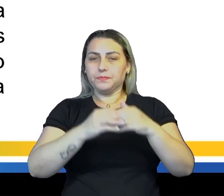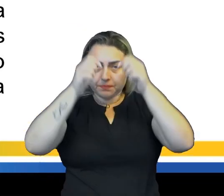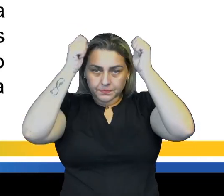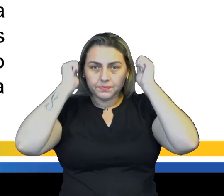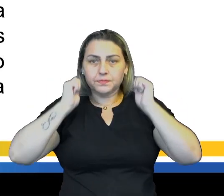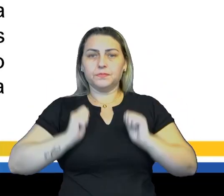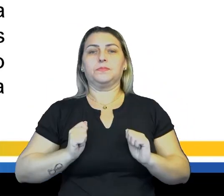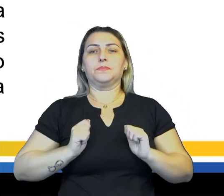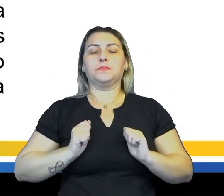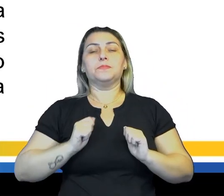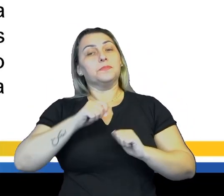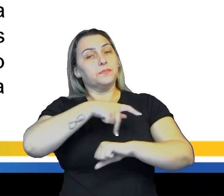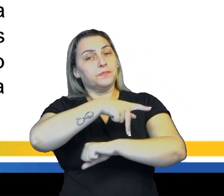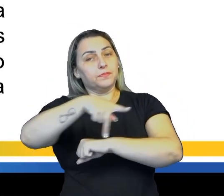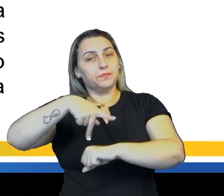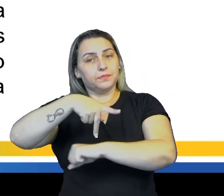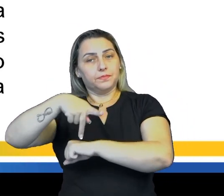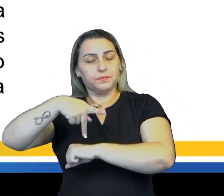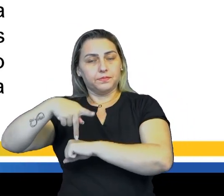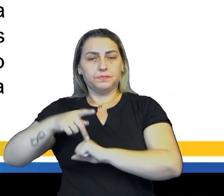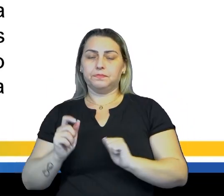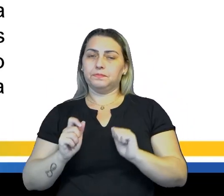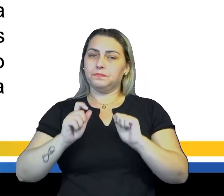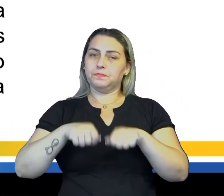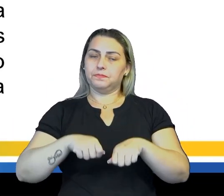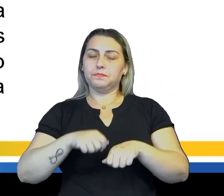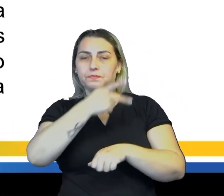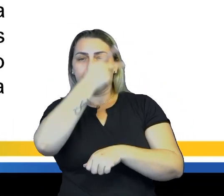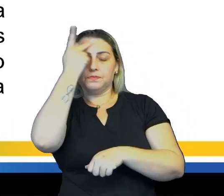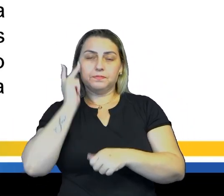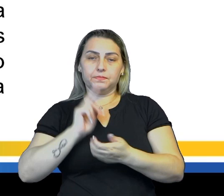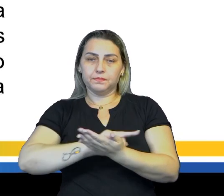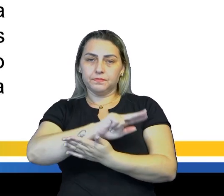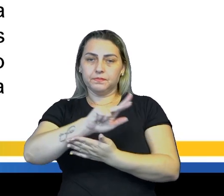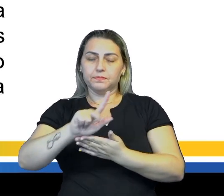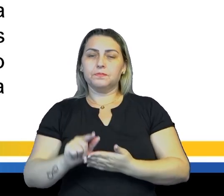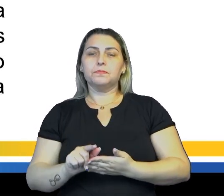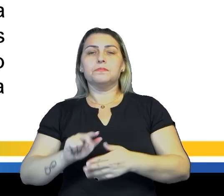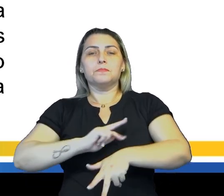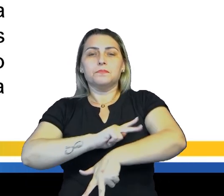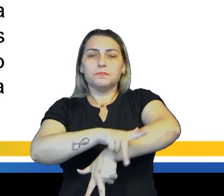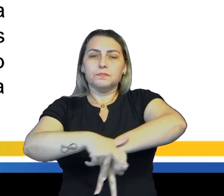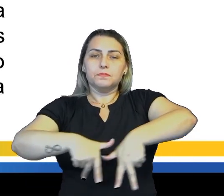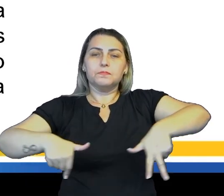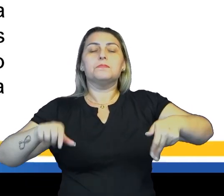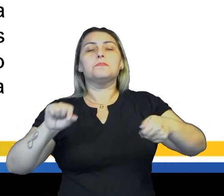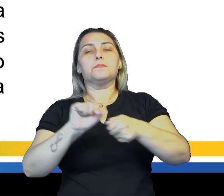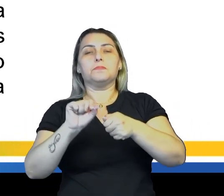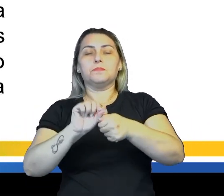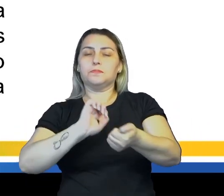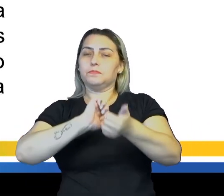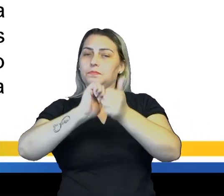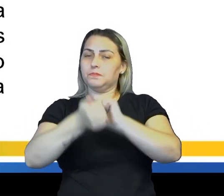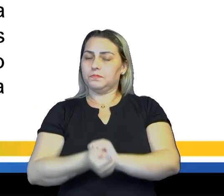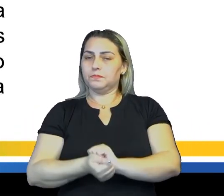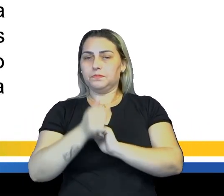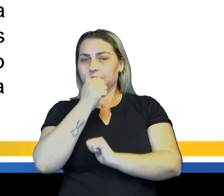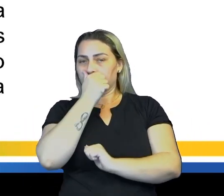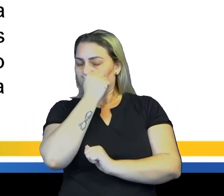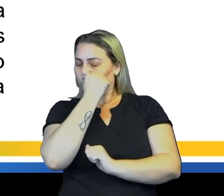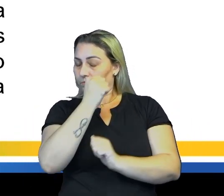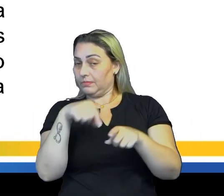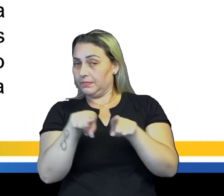medalhas olímpicas para o país sendo capaz de agregar pessoas de diferentes etnias para realização do esporte espetáculo